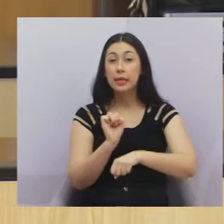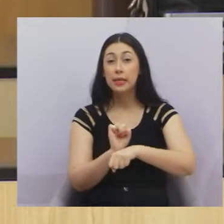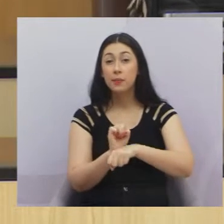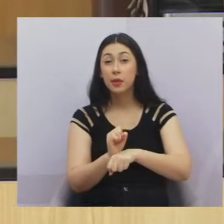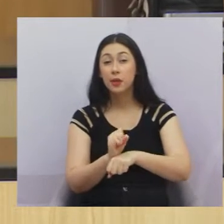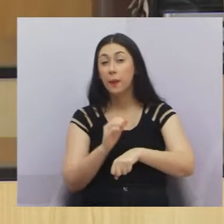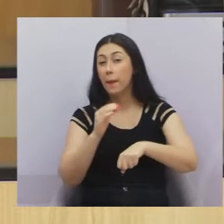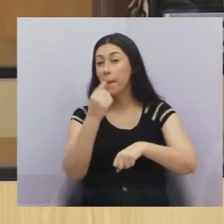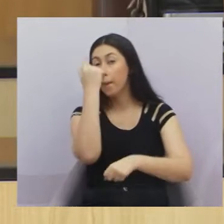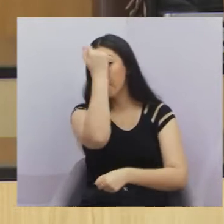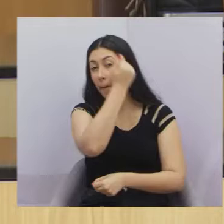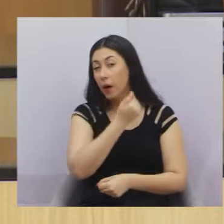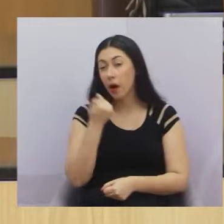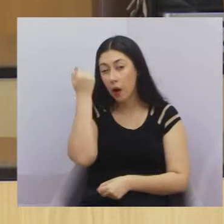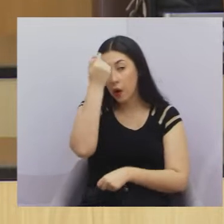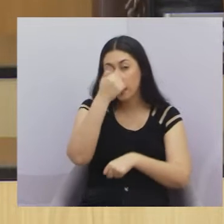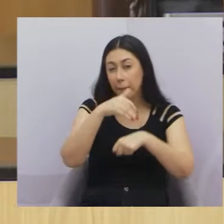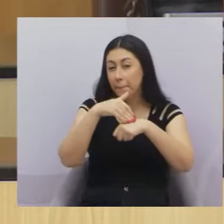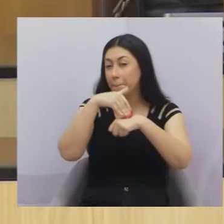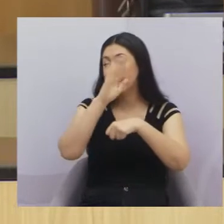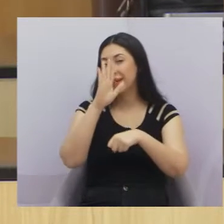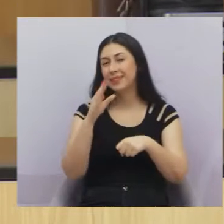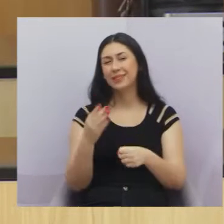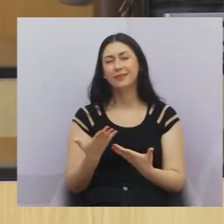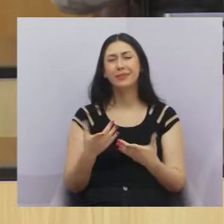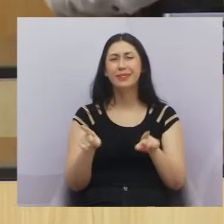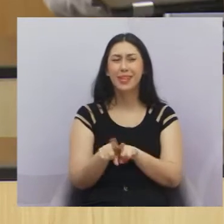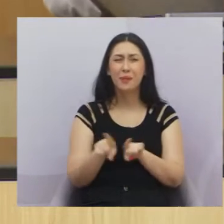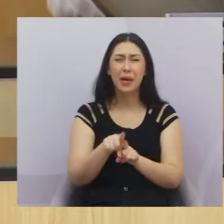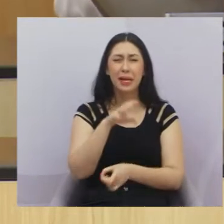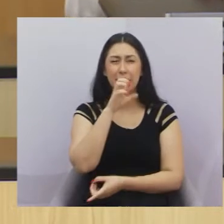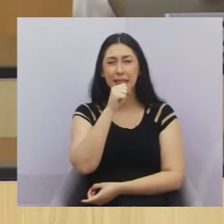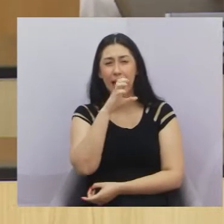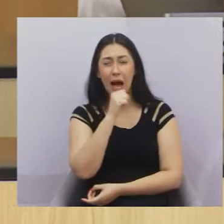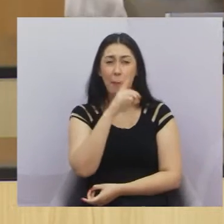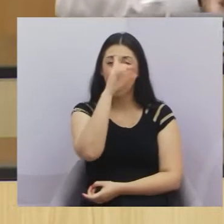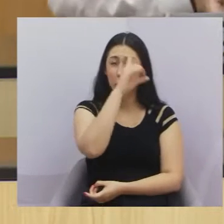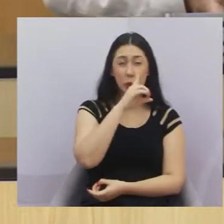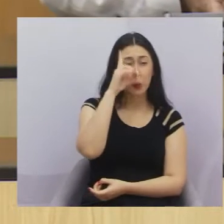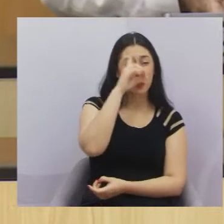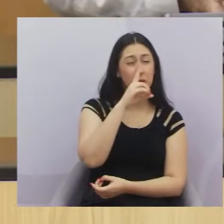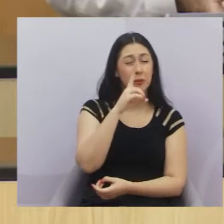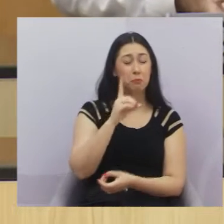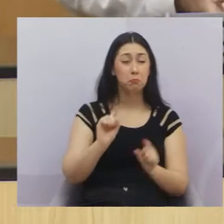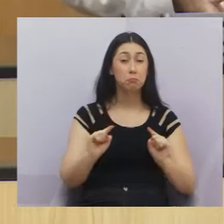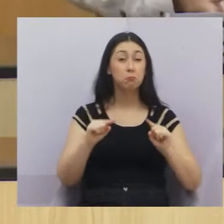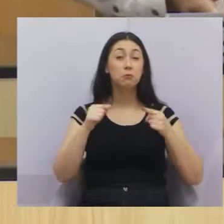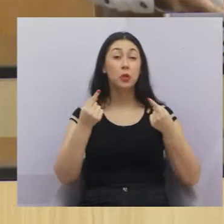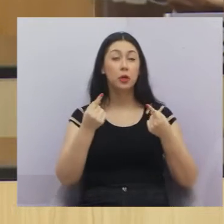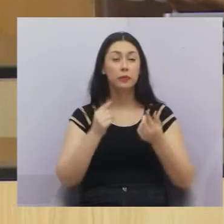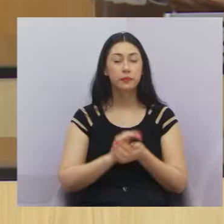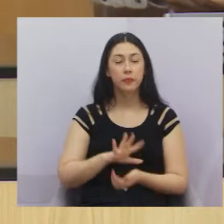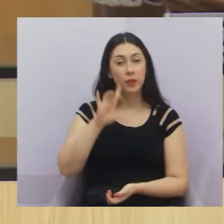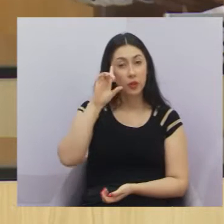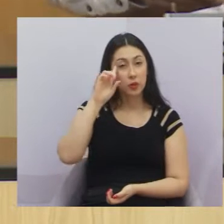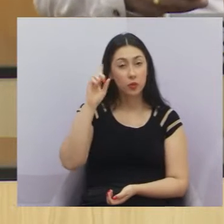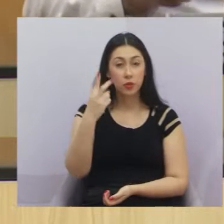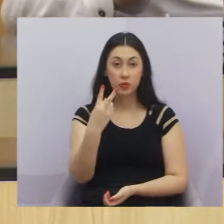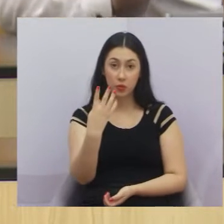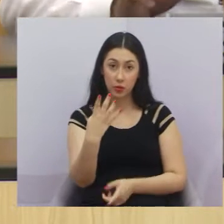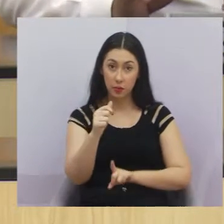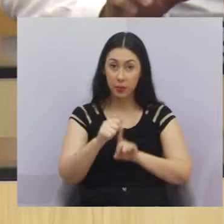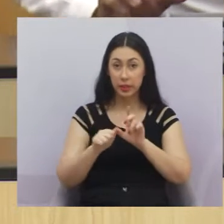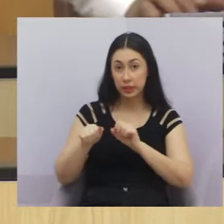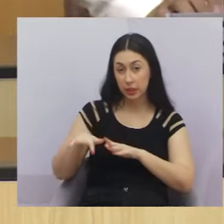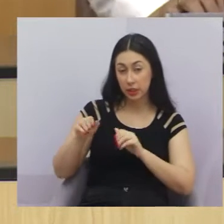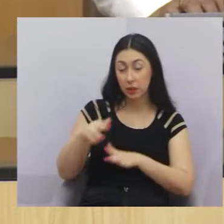hora, principalmente aos finais de semana e feriado. No dia 24 de setembro do corrente, o